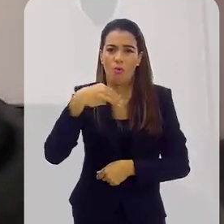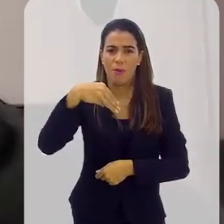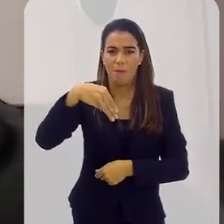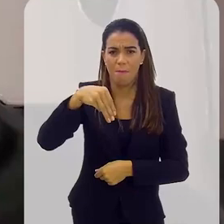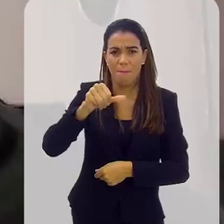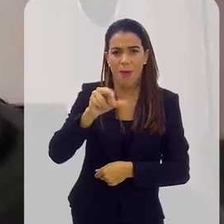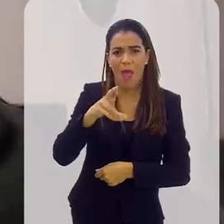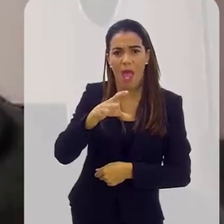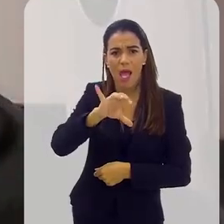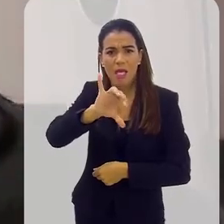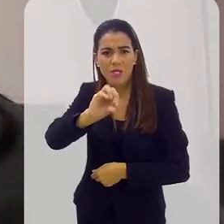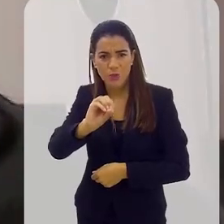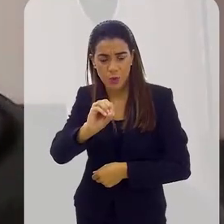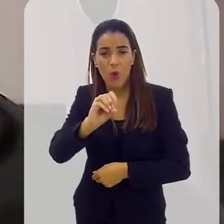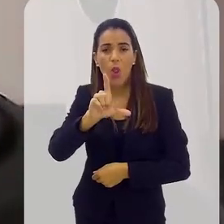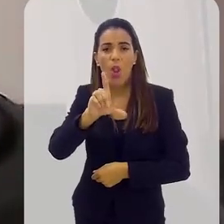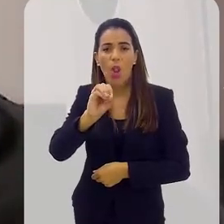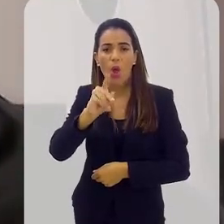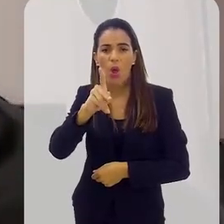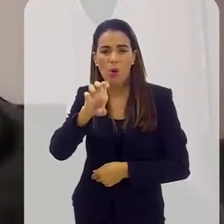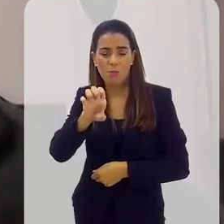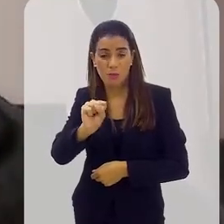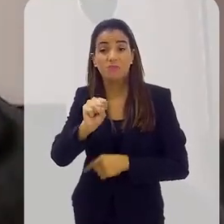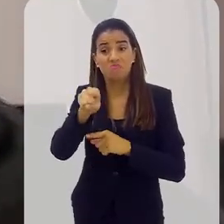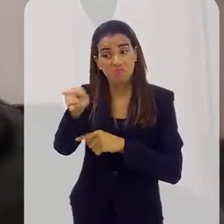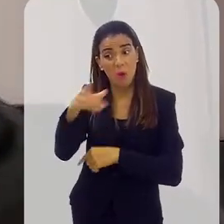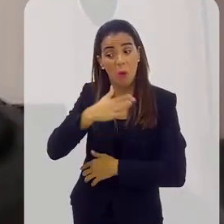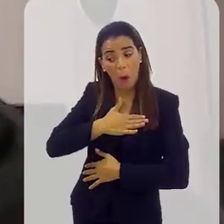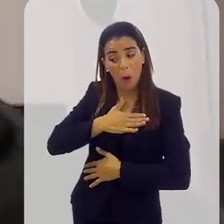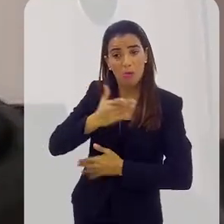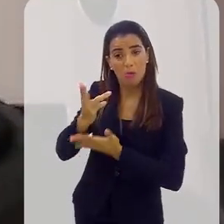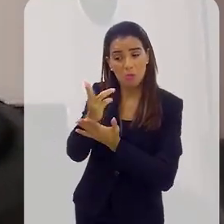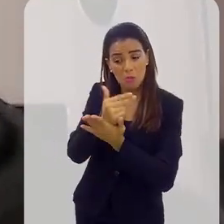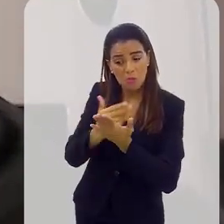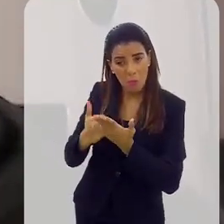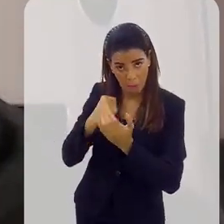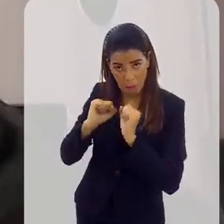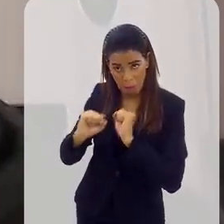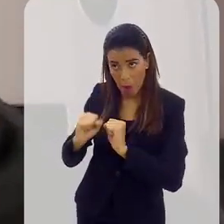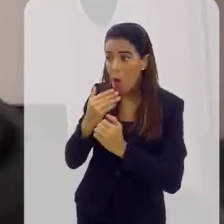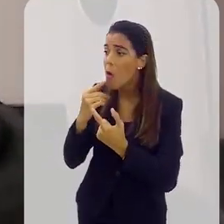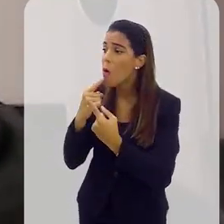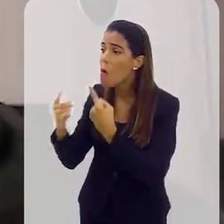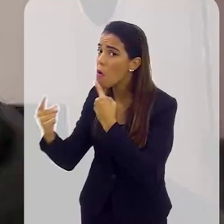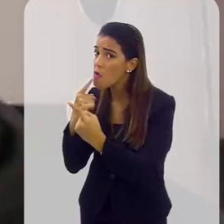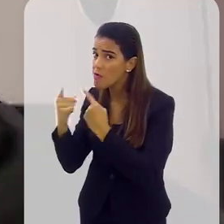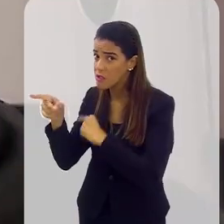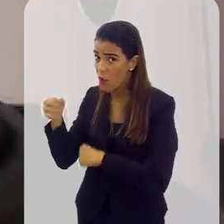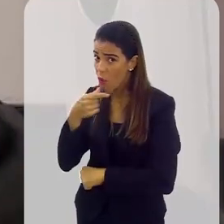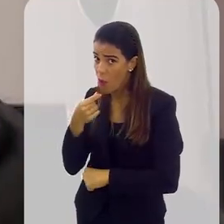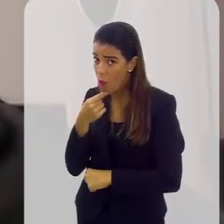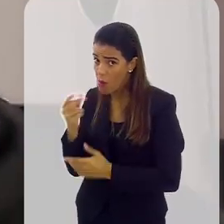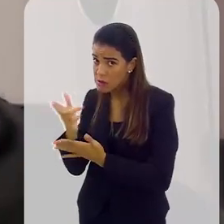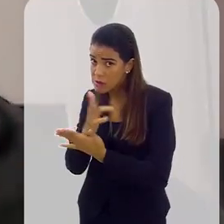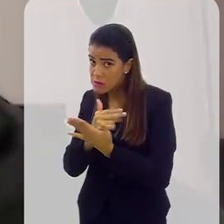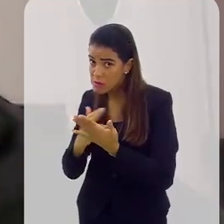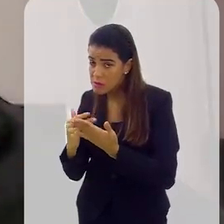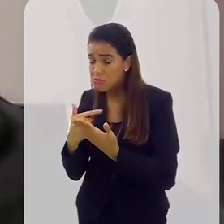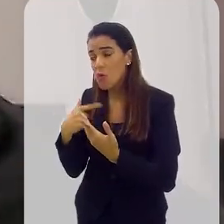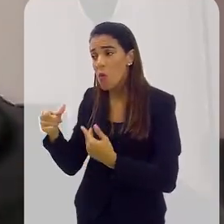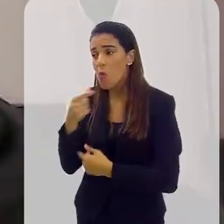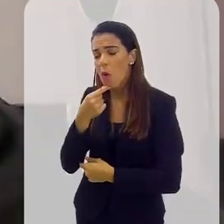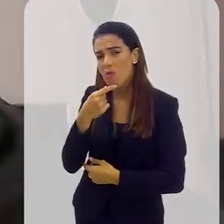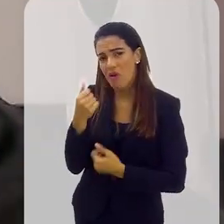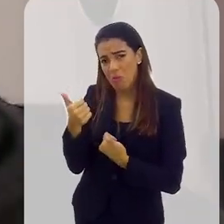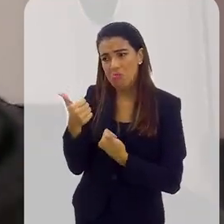agência da Tijuca. E você gosta de desenhar? Posso falar com ele para ver se você faz algum estágio lá? Aí ele